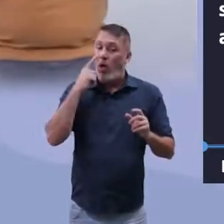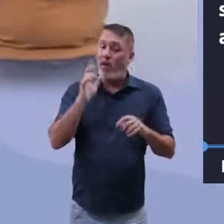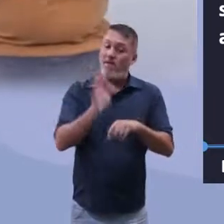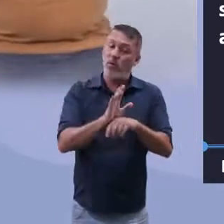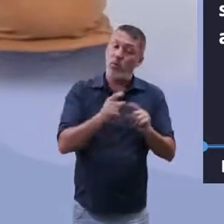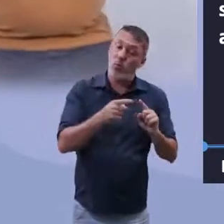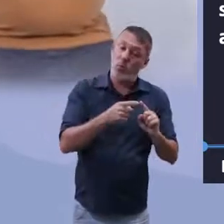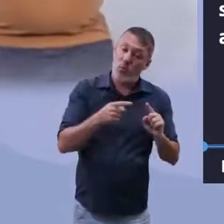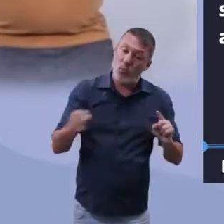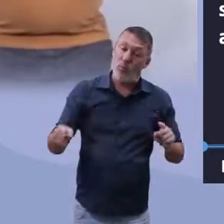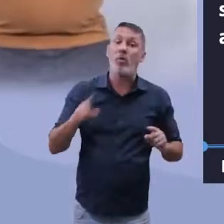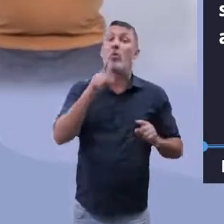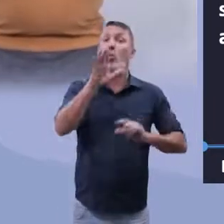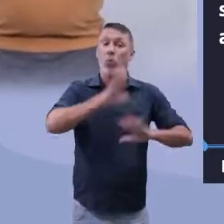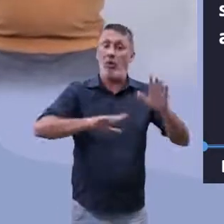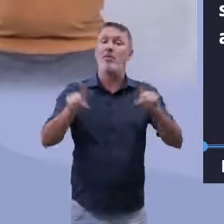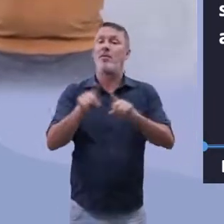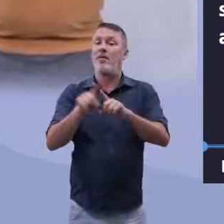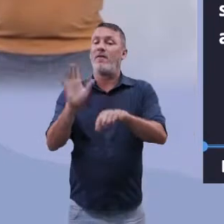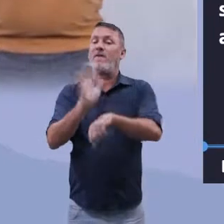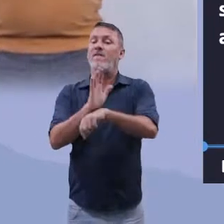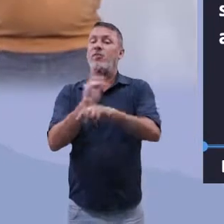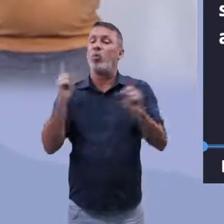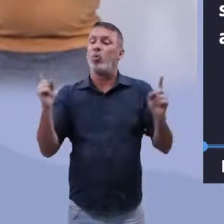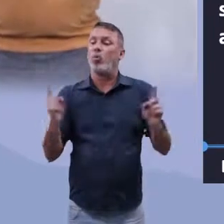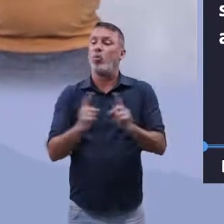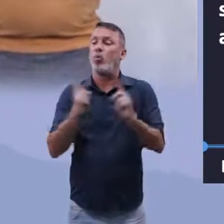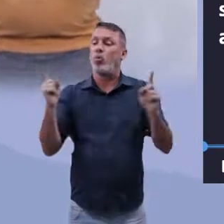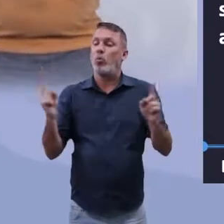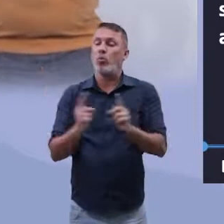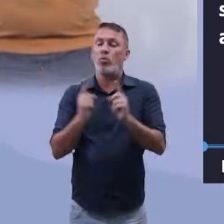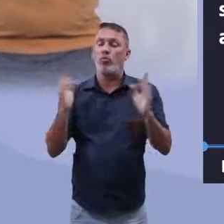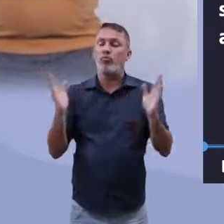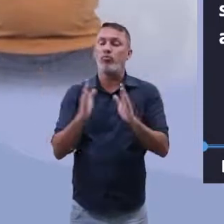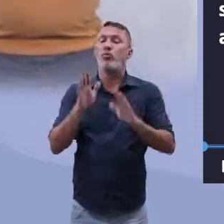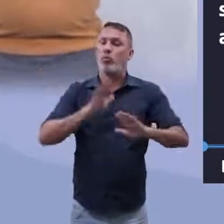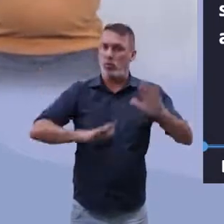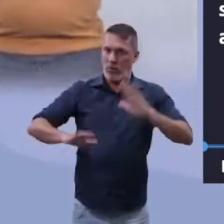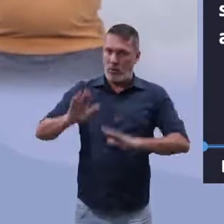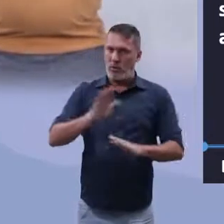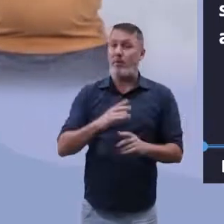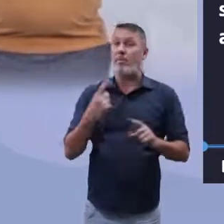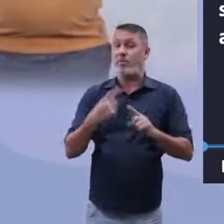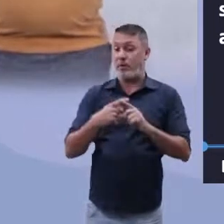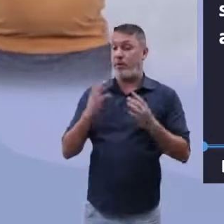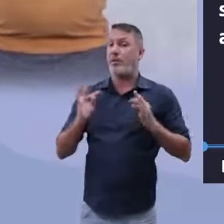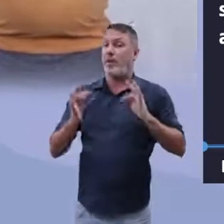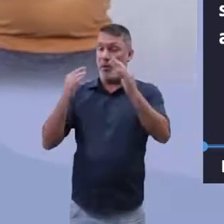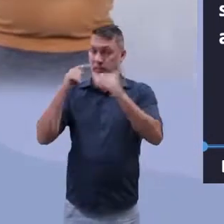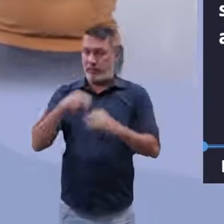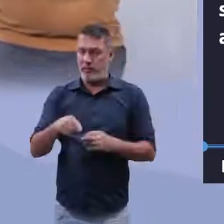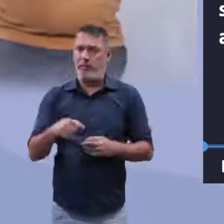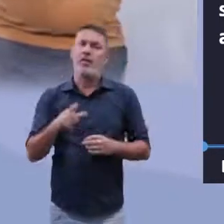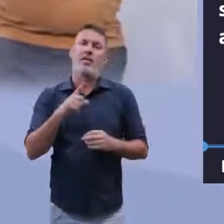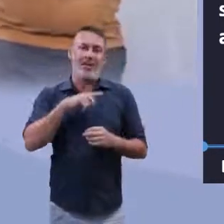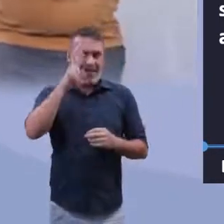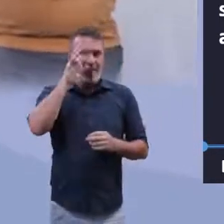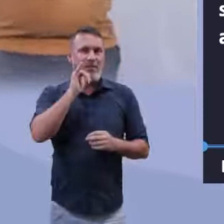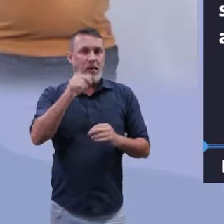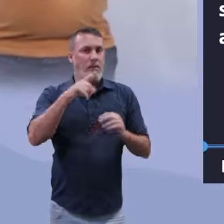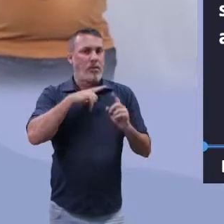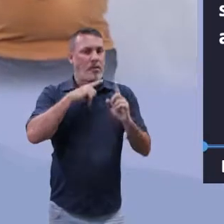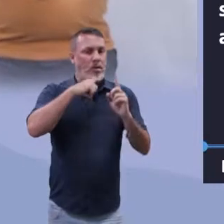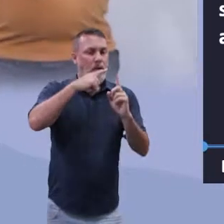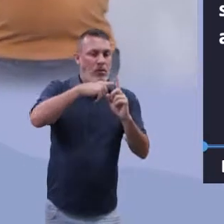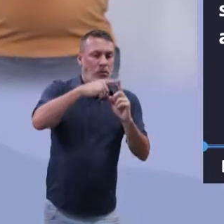mensagem, cuidado com esses vídeos curtos também. Então é basicamente isso. Hoje, a tecnologia, lembra que eu falei com vocês, ela tem uns